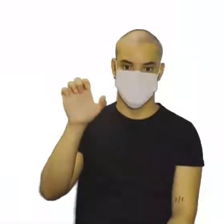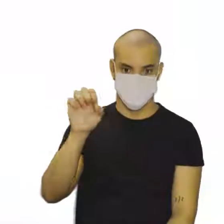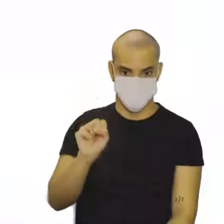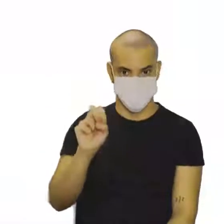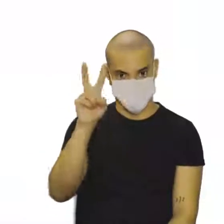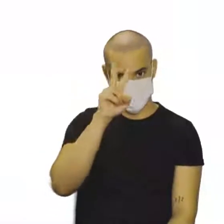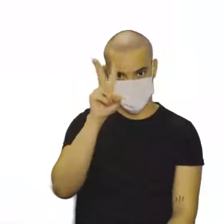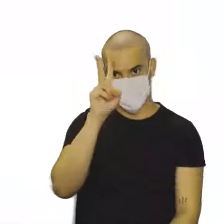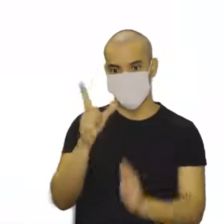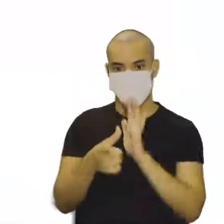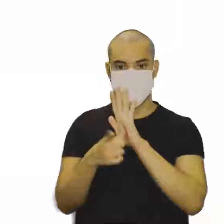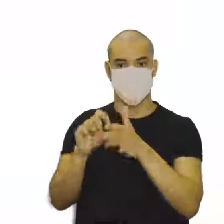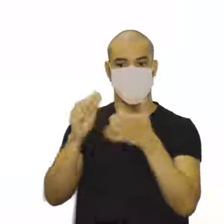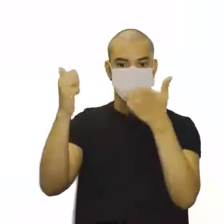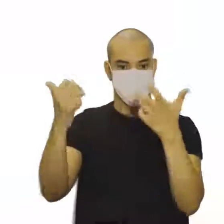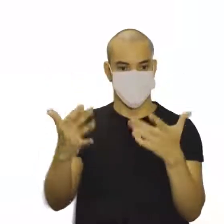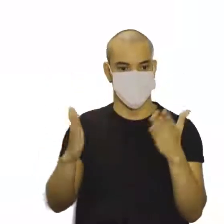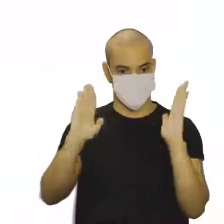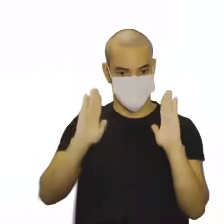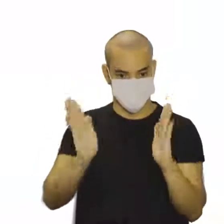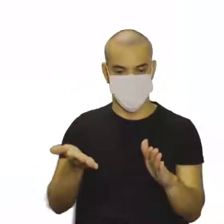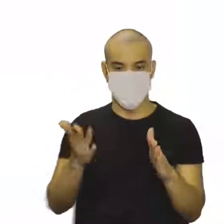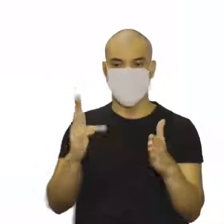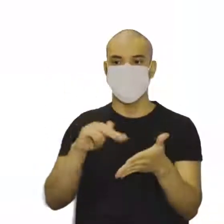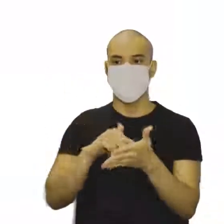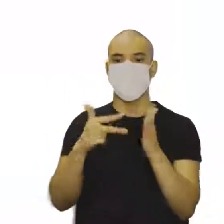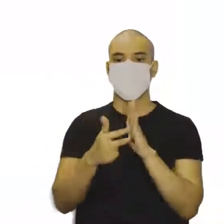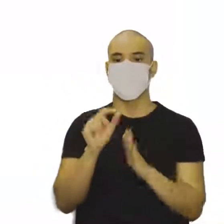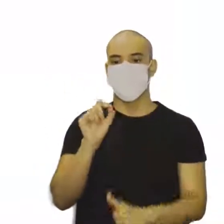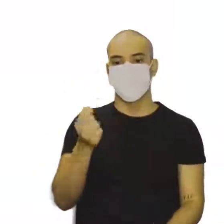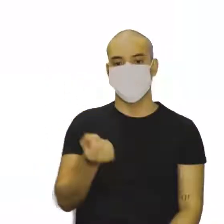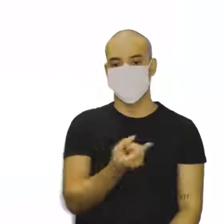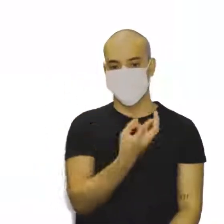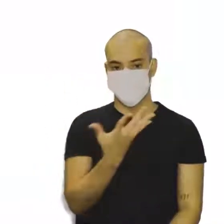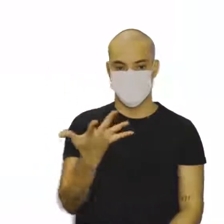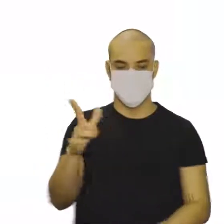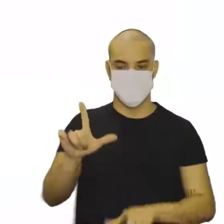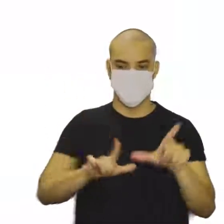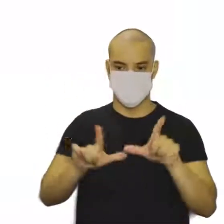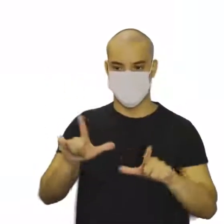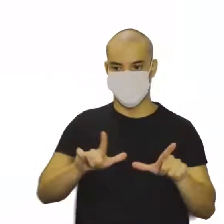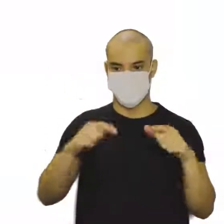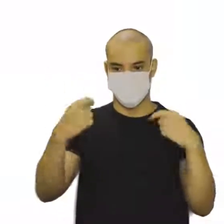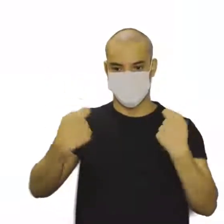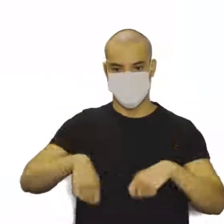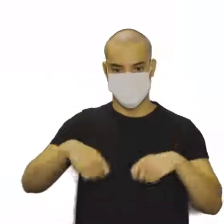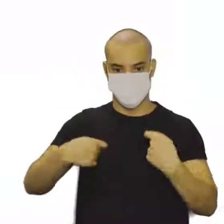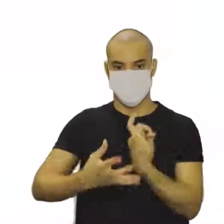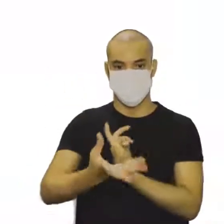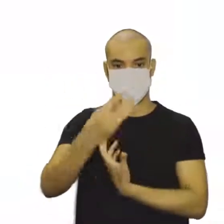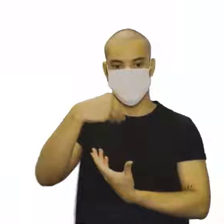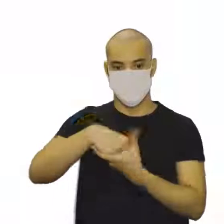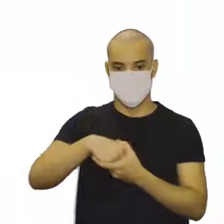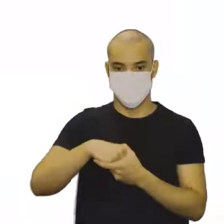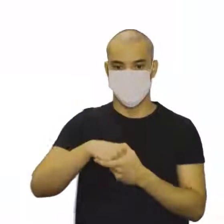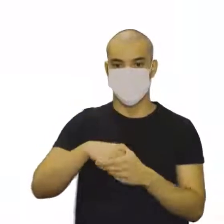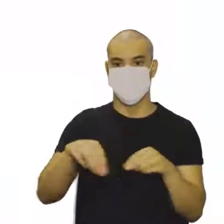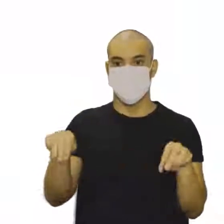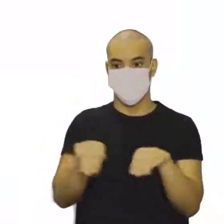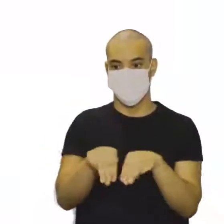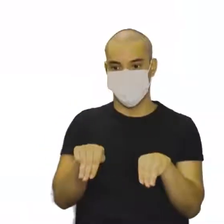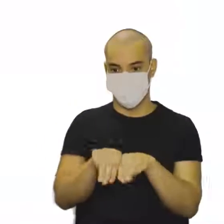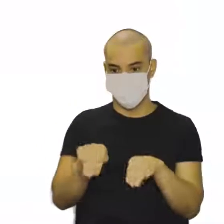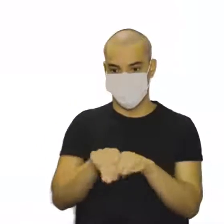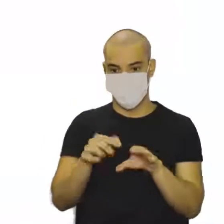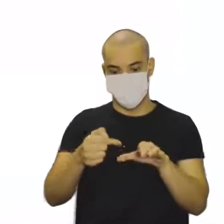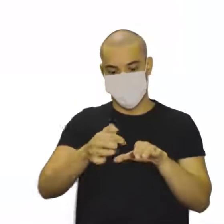para a nossa medida de energia, que corresponde à quantidade de trabalho necessário para estabelecer o campo magnético, tá,